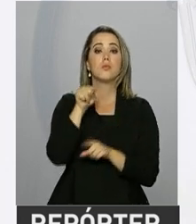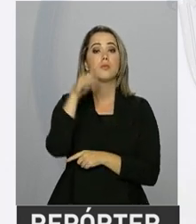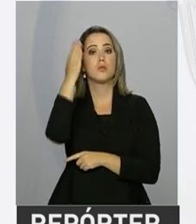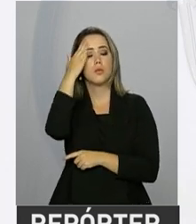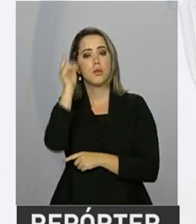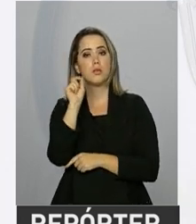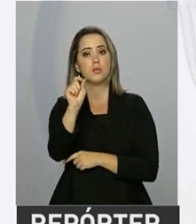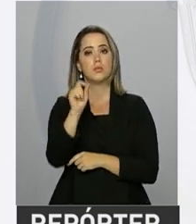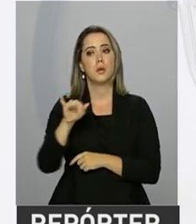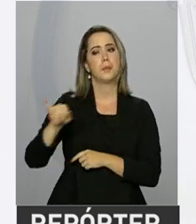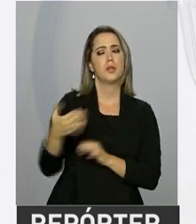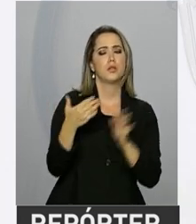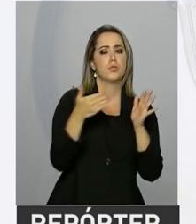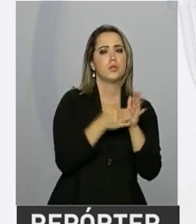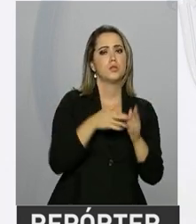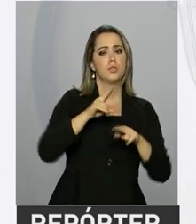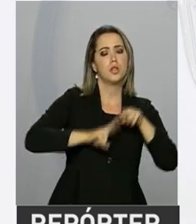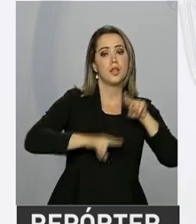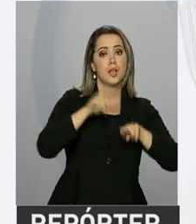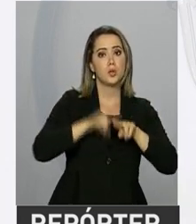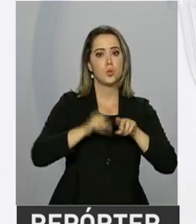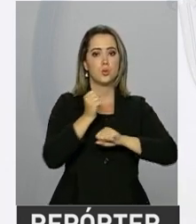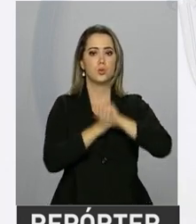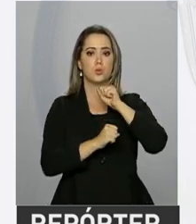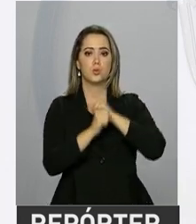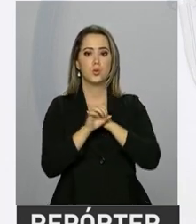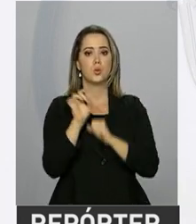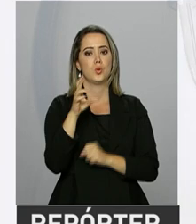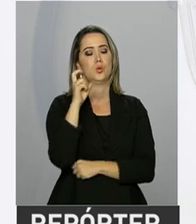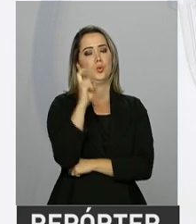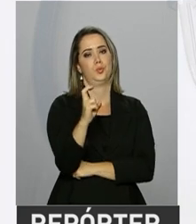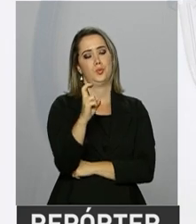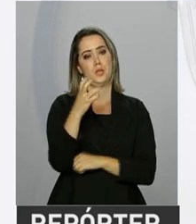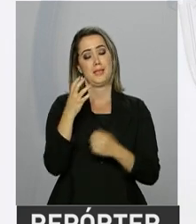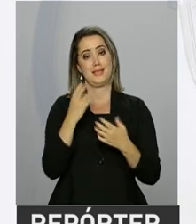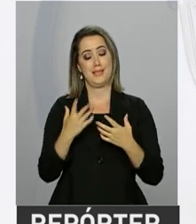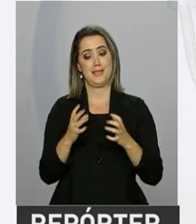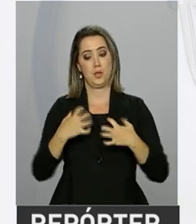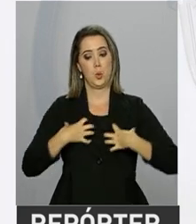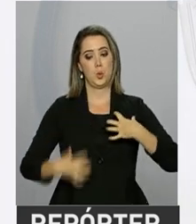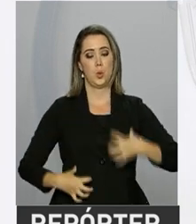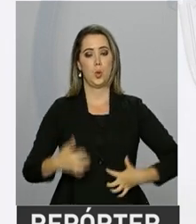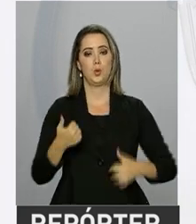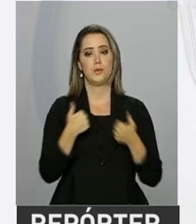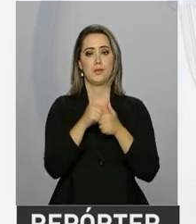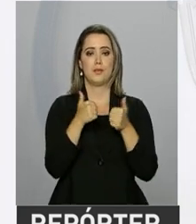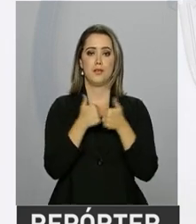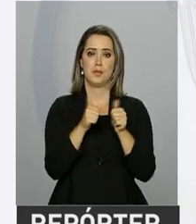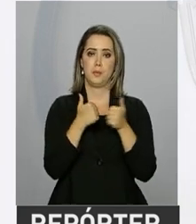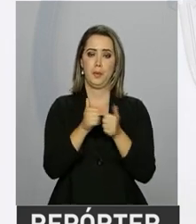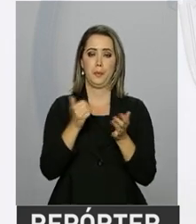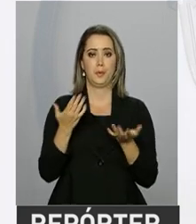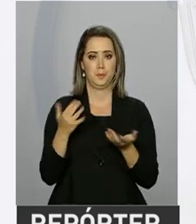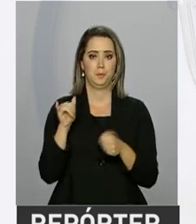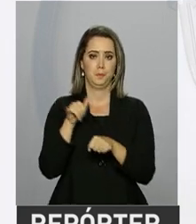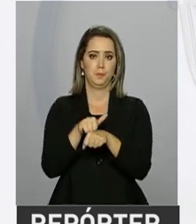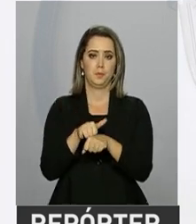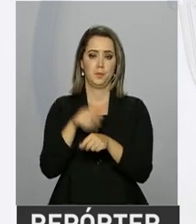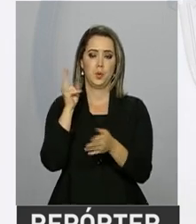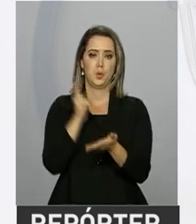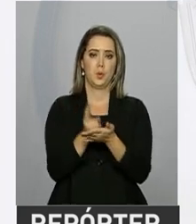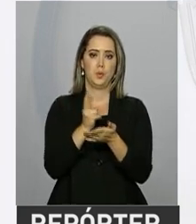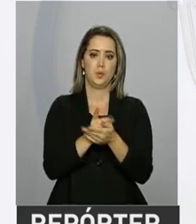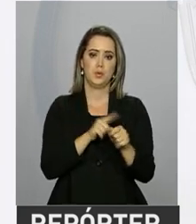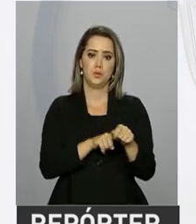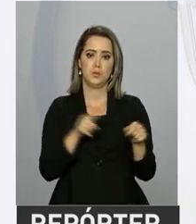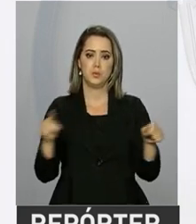ideia entre Janeiro e Junho do ano passado apenas cinco órgãos haviam sido transportados pelos aviões mil no mesmo